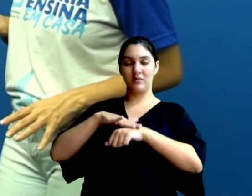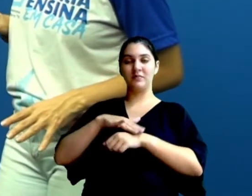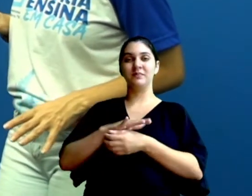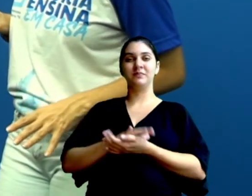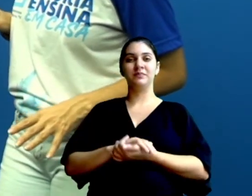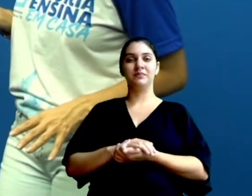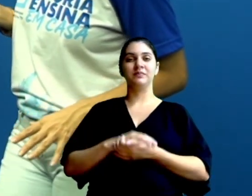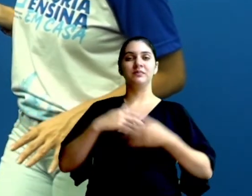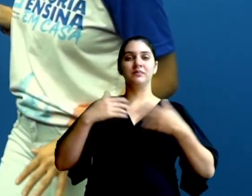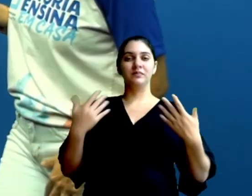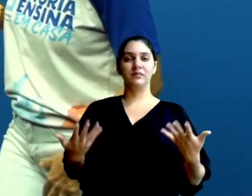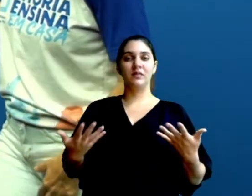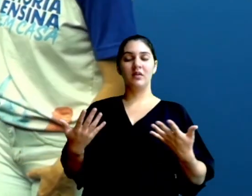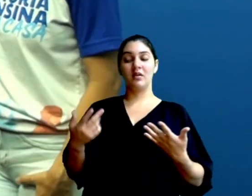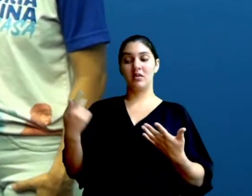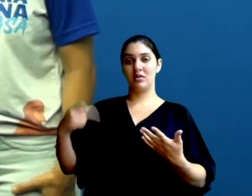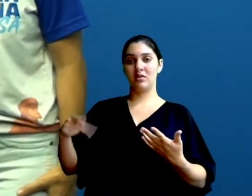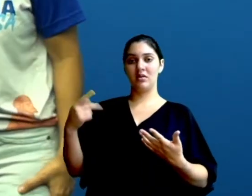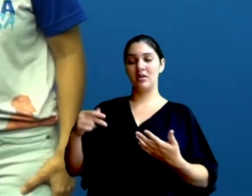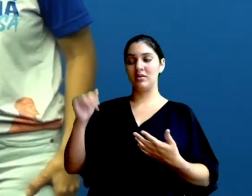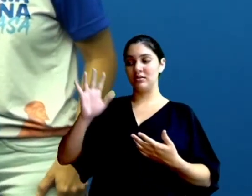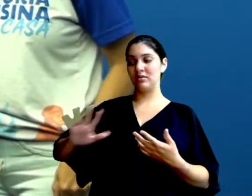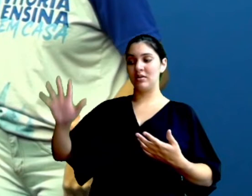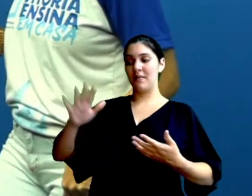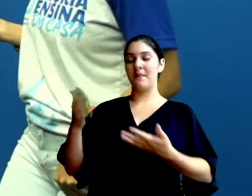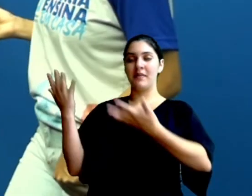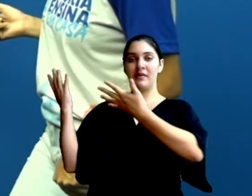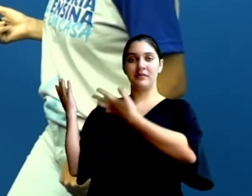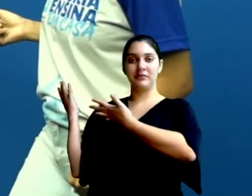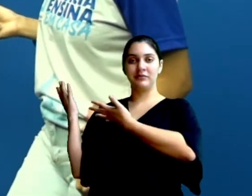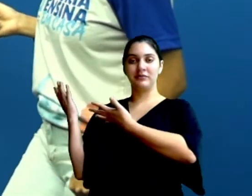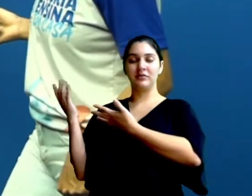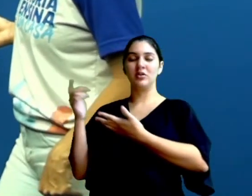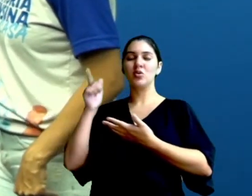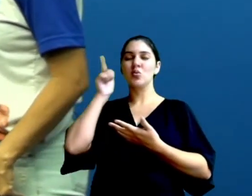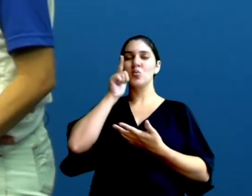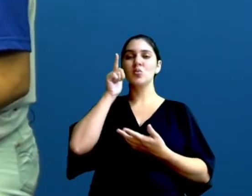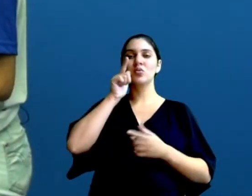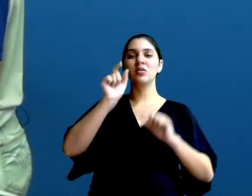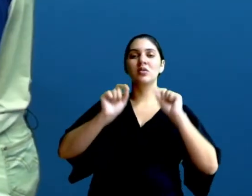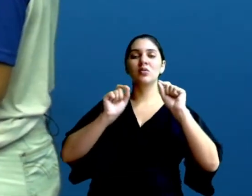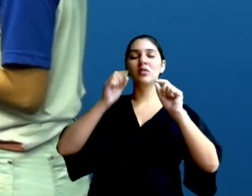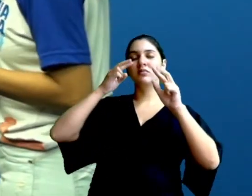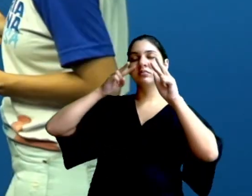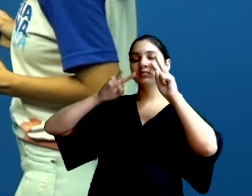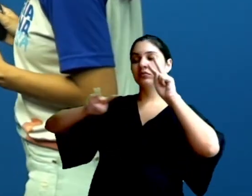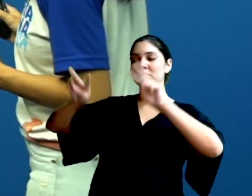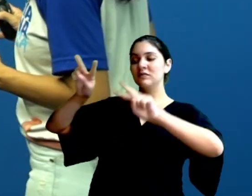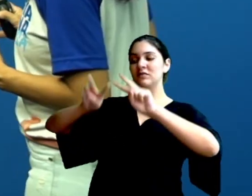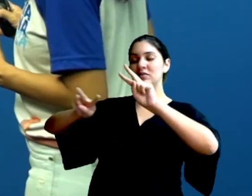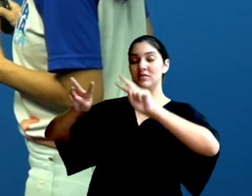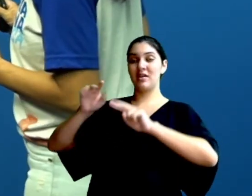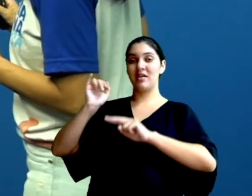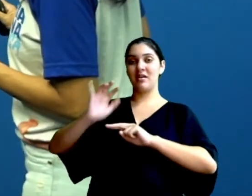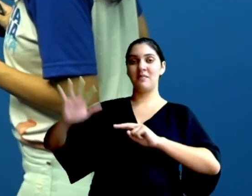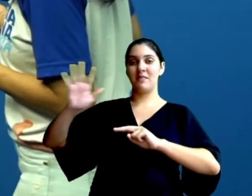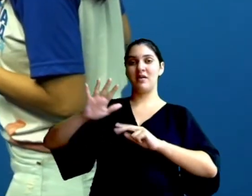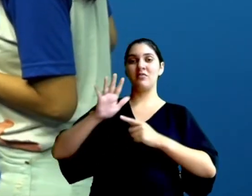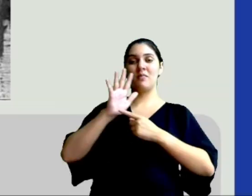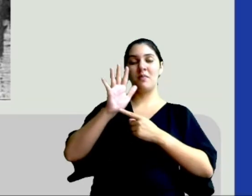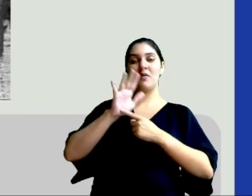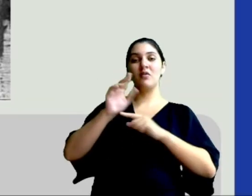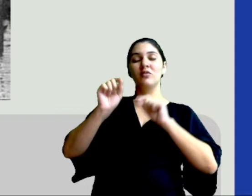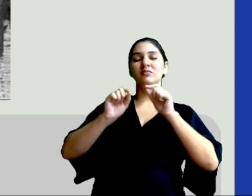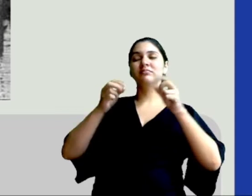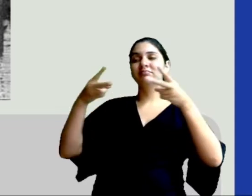período. Então, nessa imagem aqui, pessoal, a gente consegue ver, ou ela é ilustrativa, se